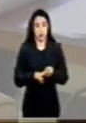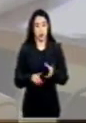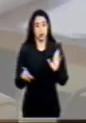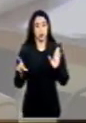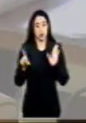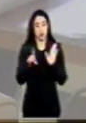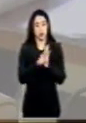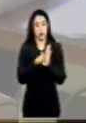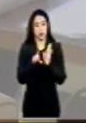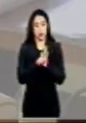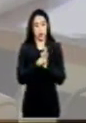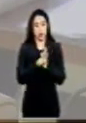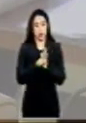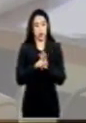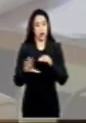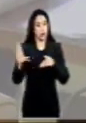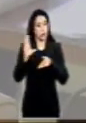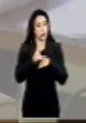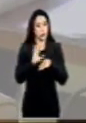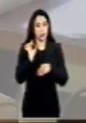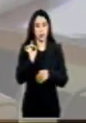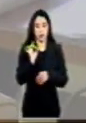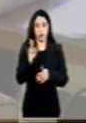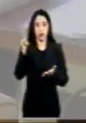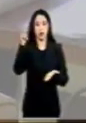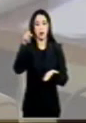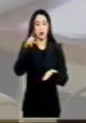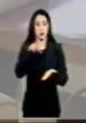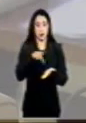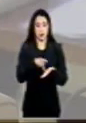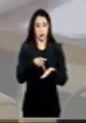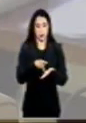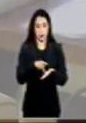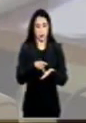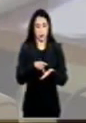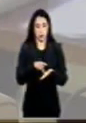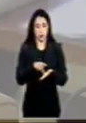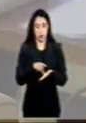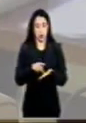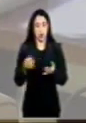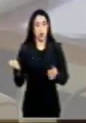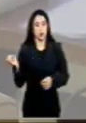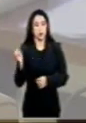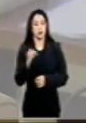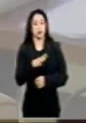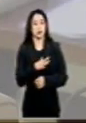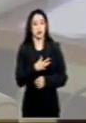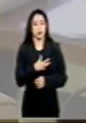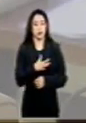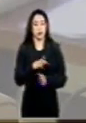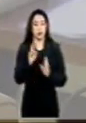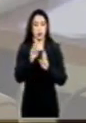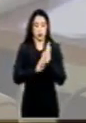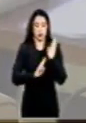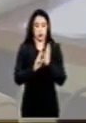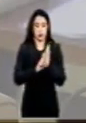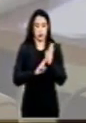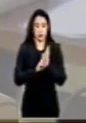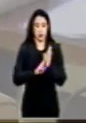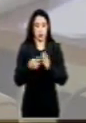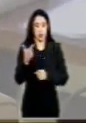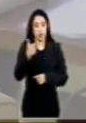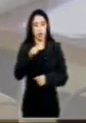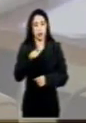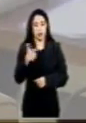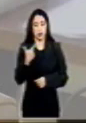nos termos da lei maior, vedado criar novas ingerências de um poder na órbita de outro que